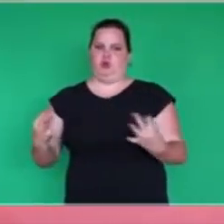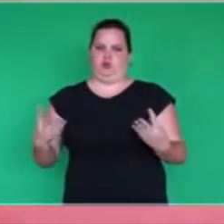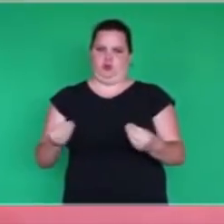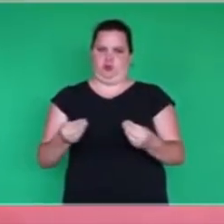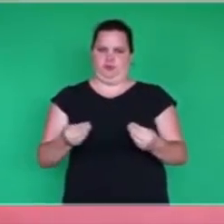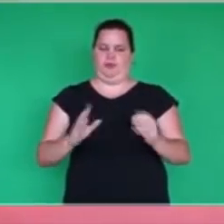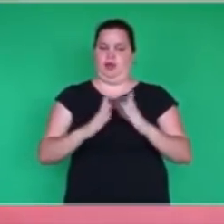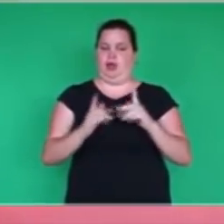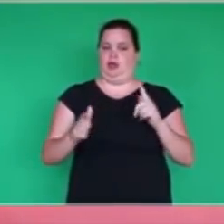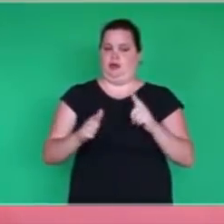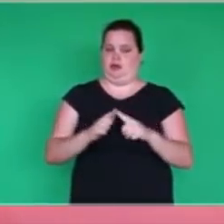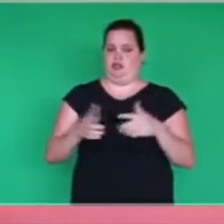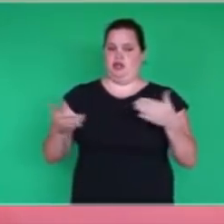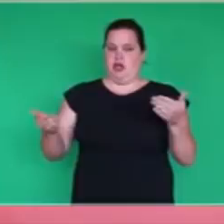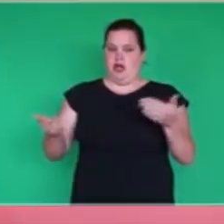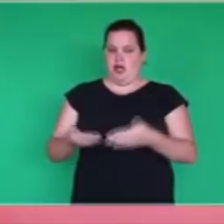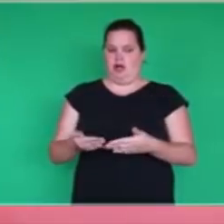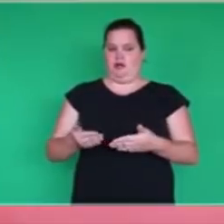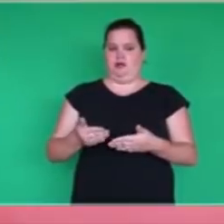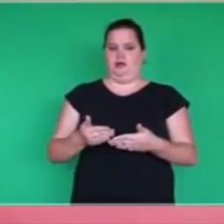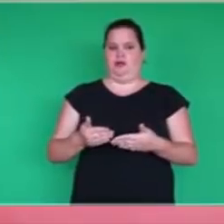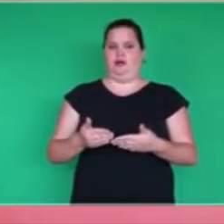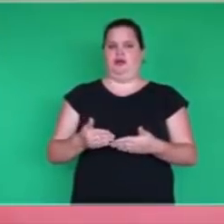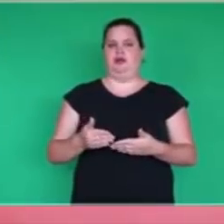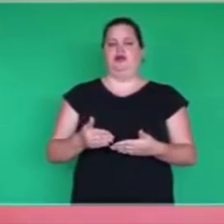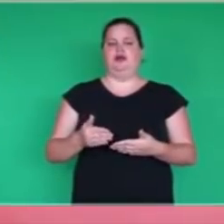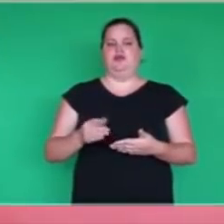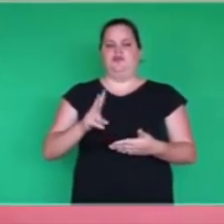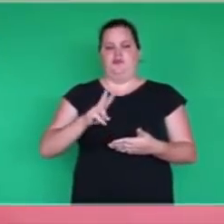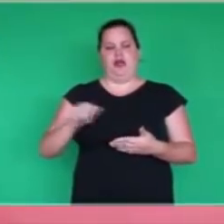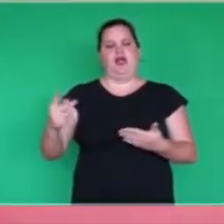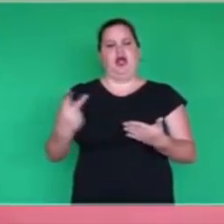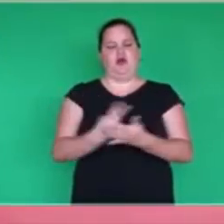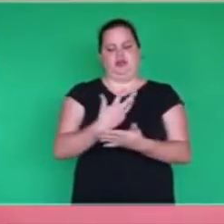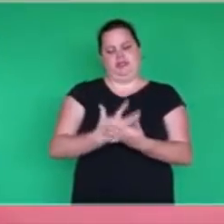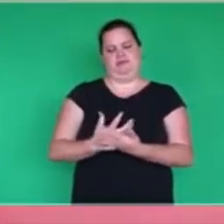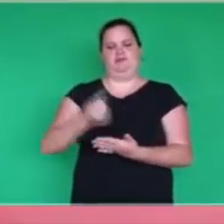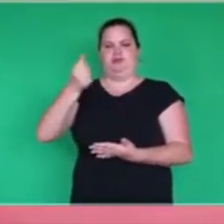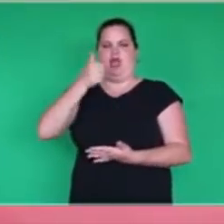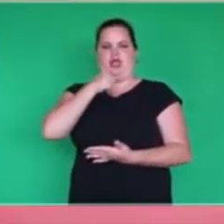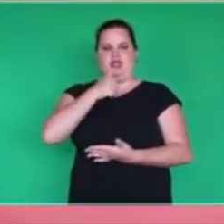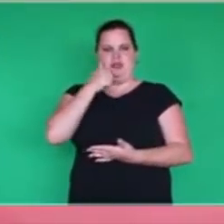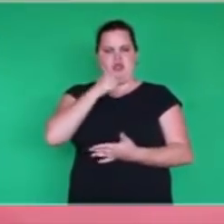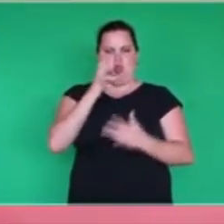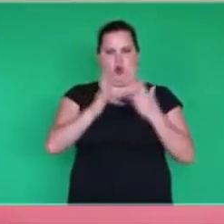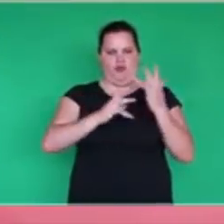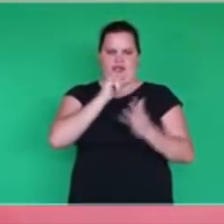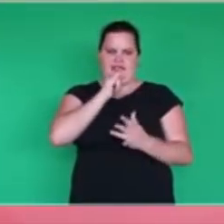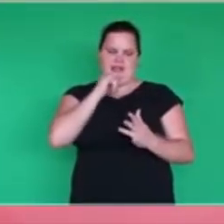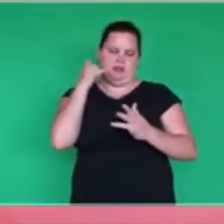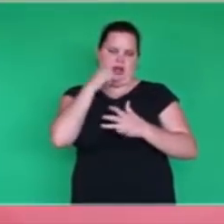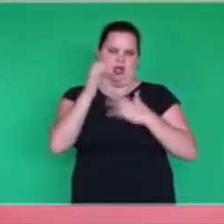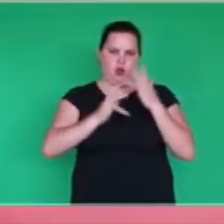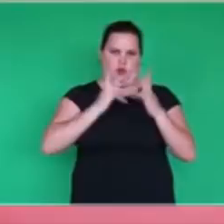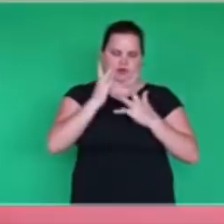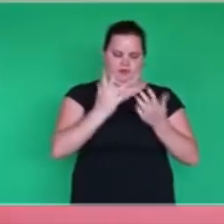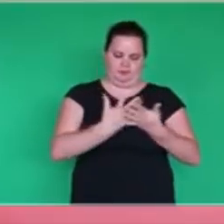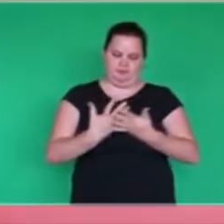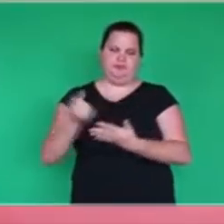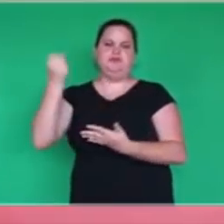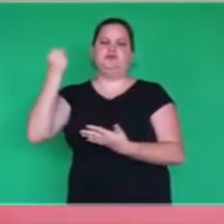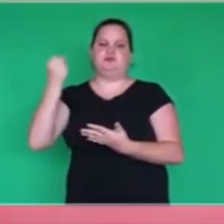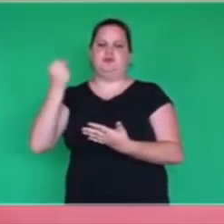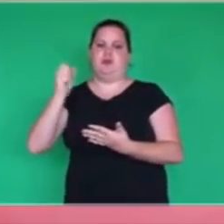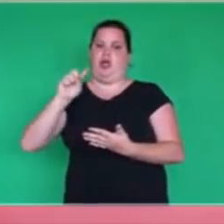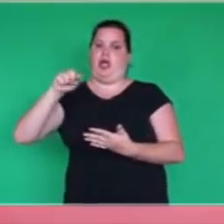agora, ela sobe, o arrebatamento é, a noiva vai ser arrebatada. Depois ela vai